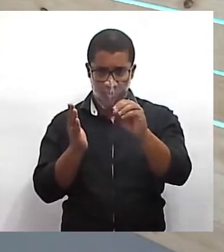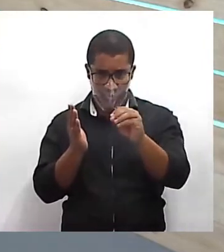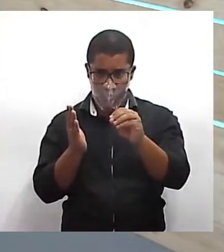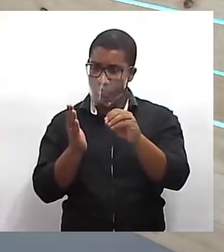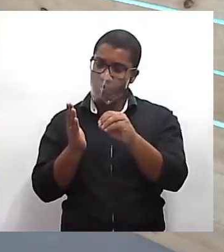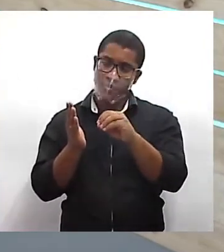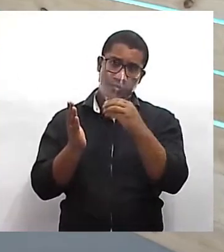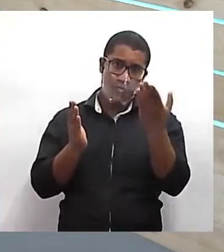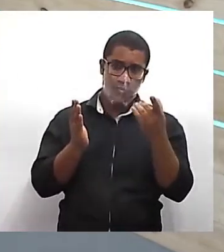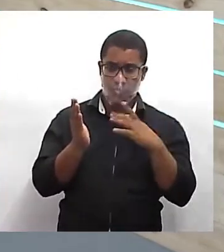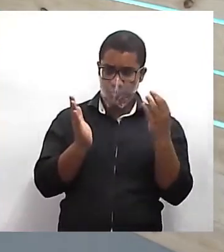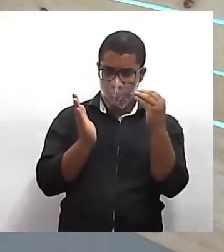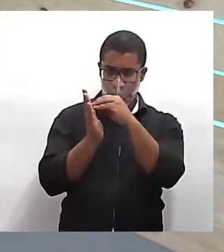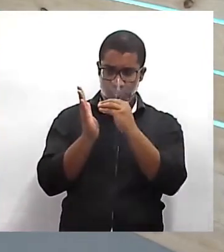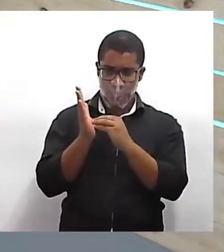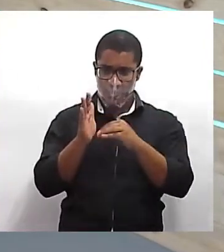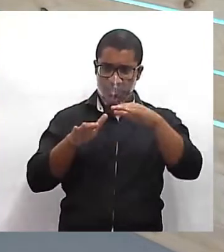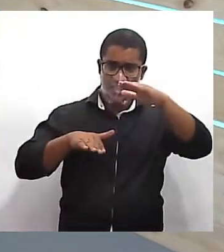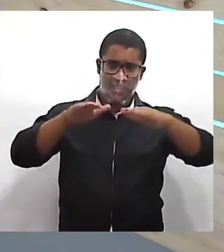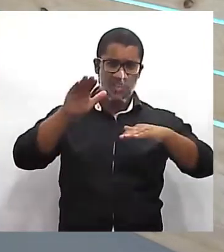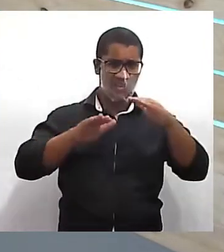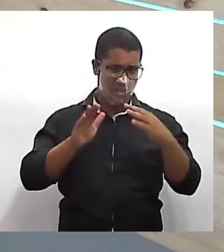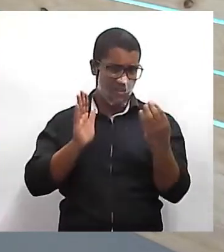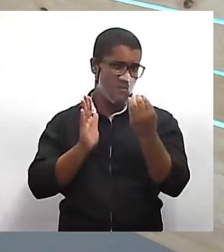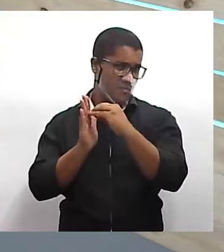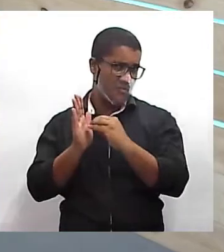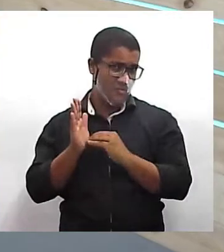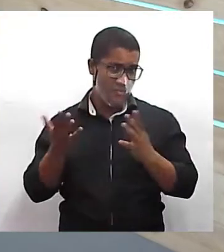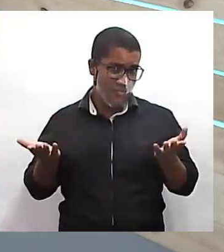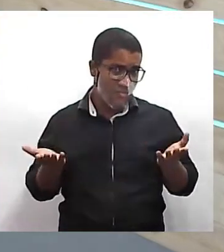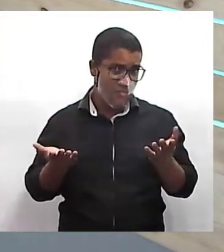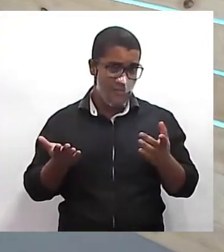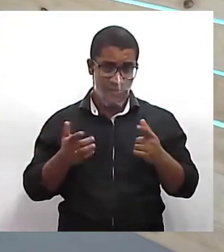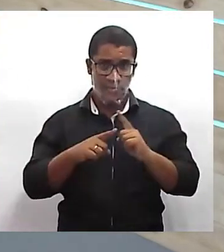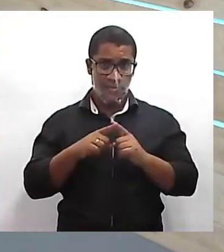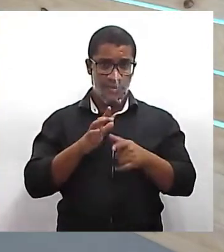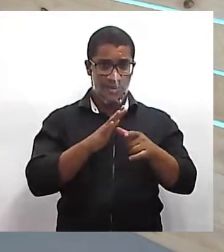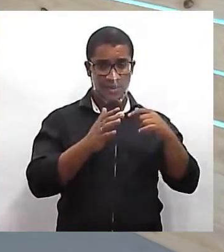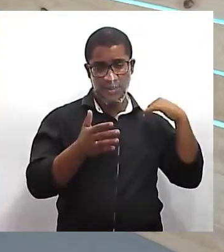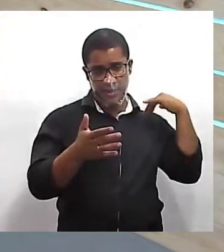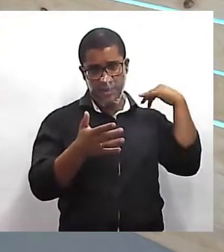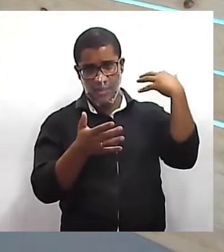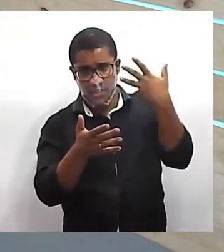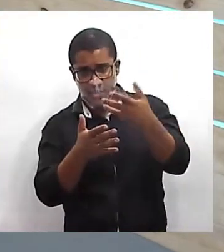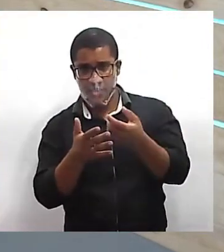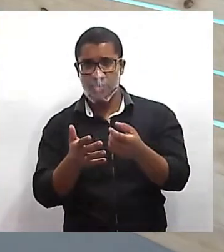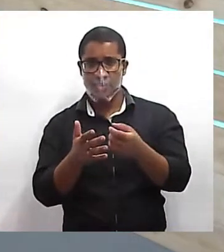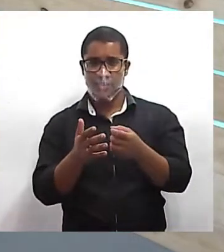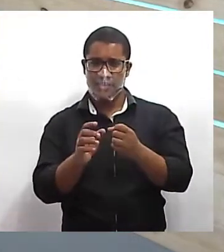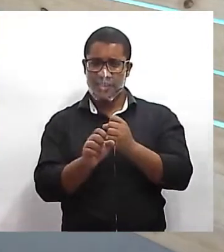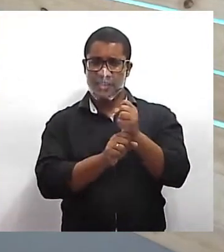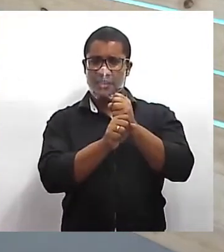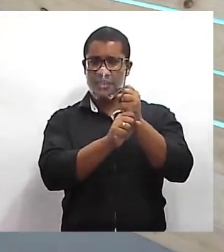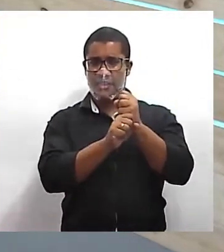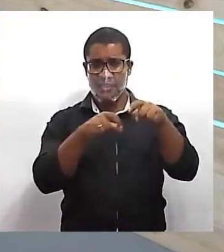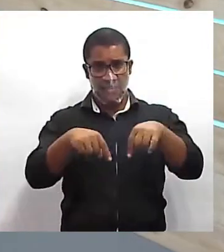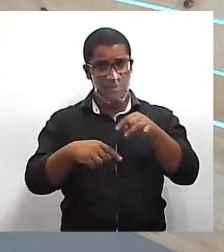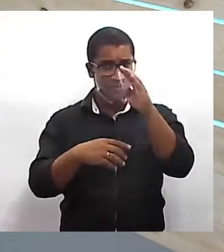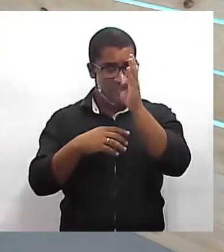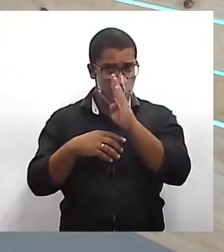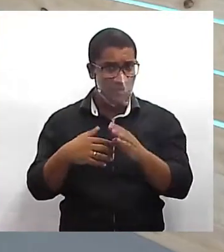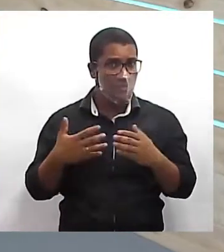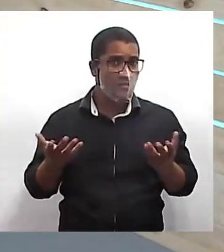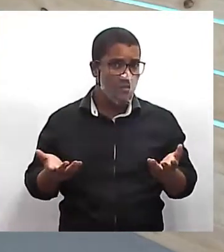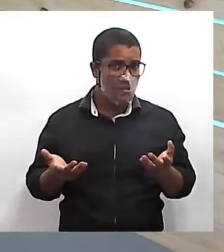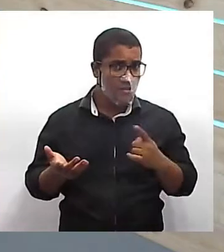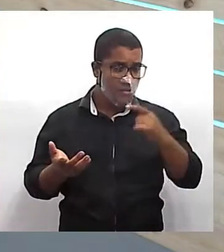e legitima desigualdades seculares que foram constituídas ao longo dos séculos em nosso país? Então, é muito importante termos